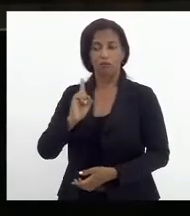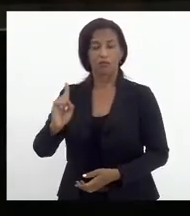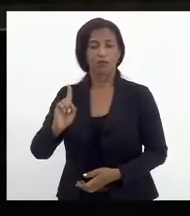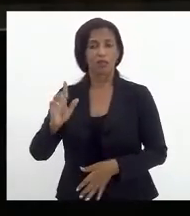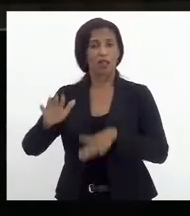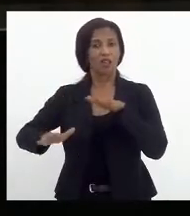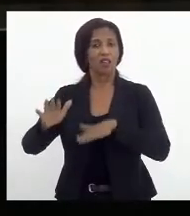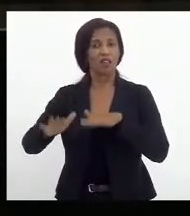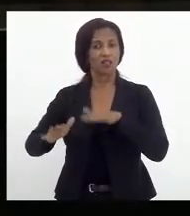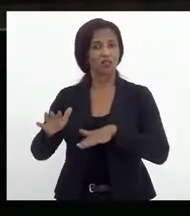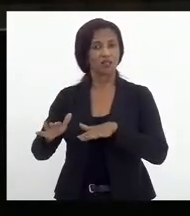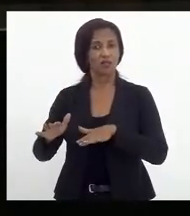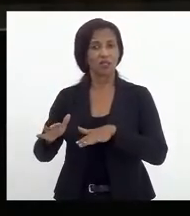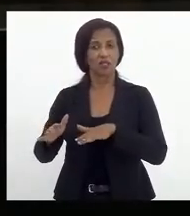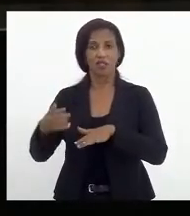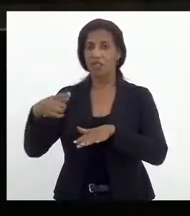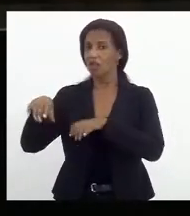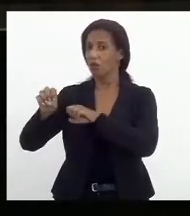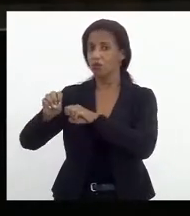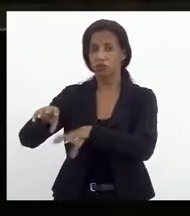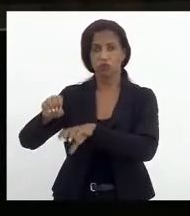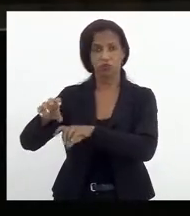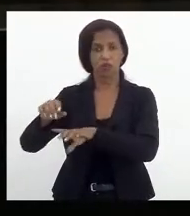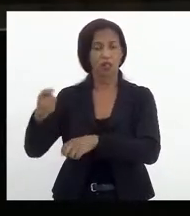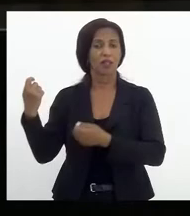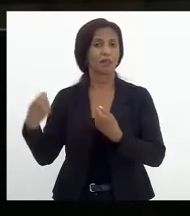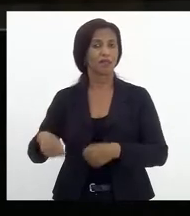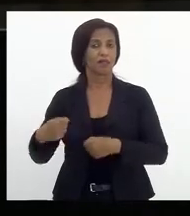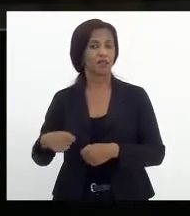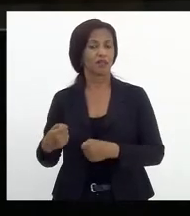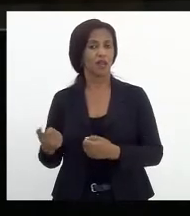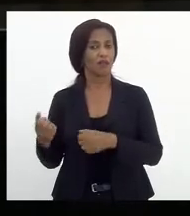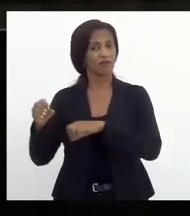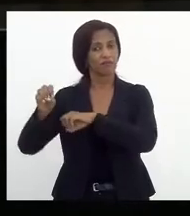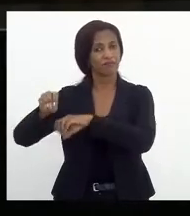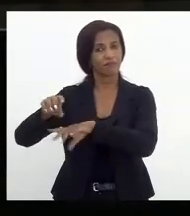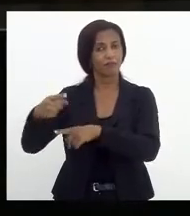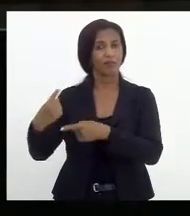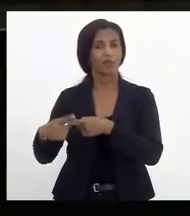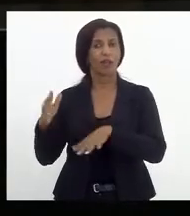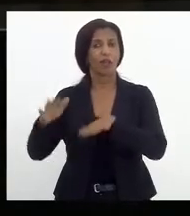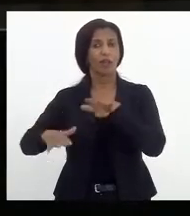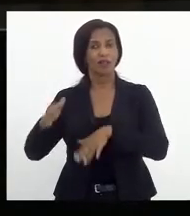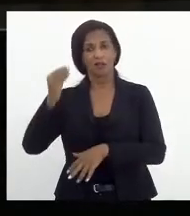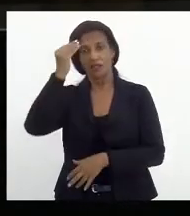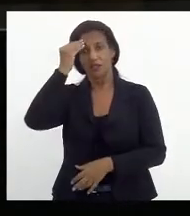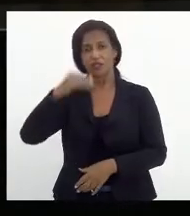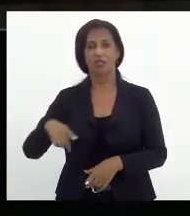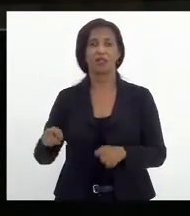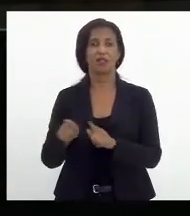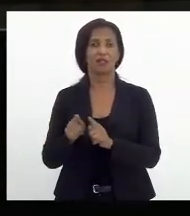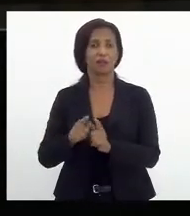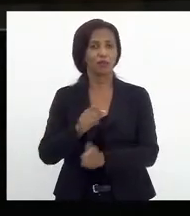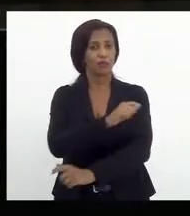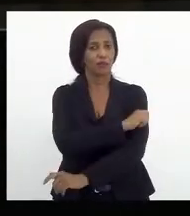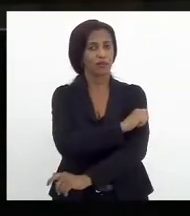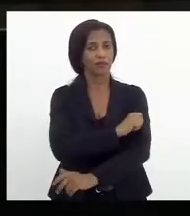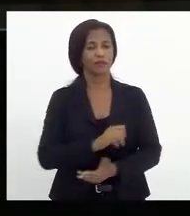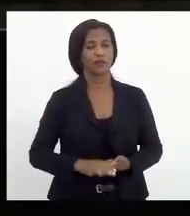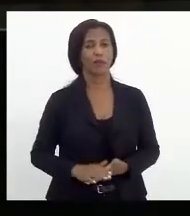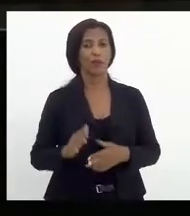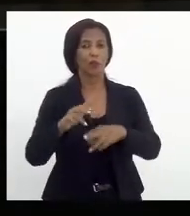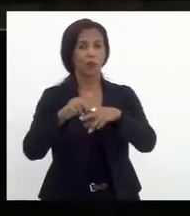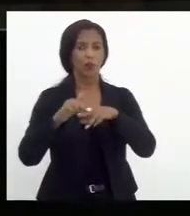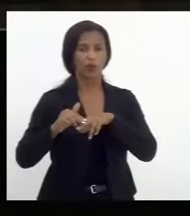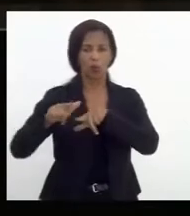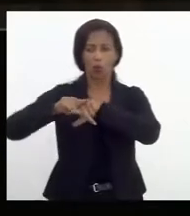eles não dão as aulas que deveriam dar e, por muitas vezes, existe a desistência dos alunos. Por isso que a